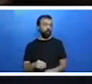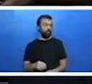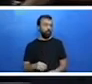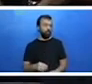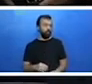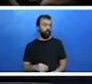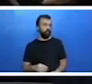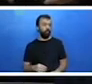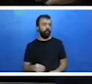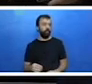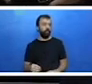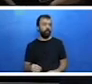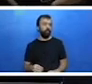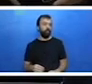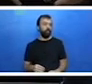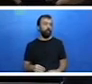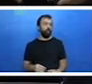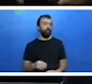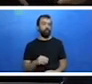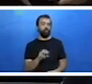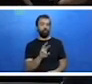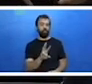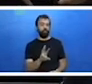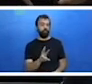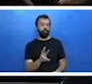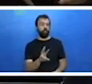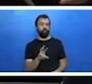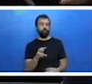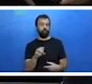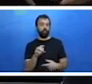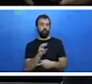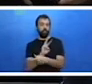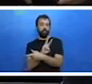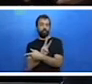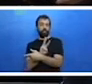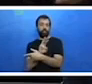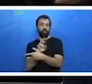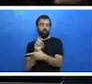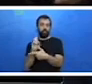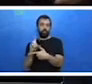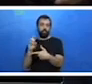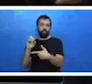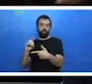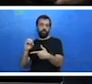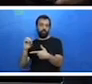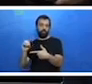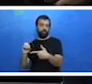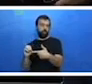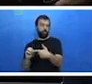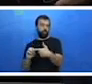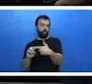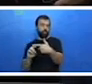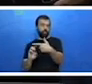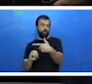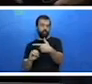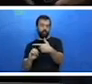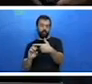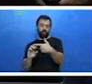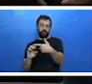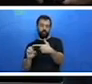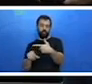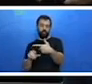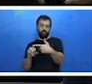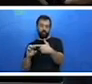trás. Aqui eu tenho 3 inteiro, dividido por 100. Voltei 2 casinhas